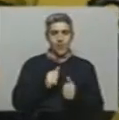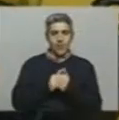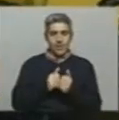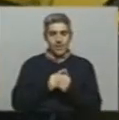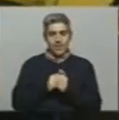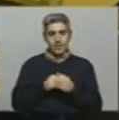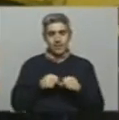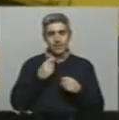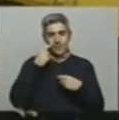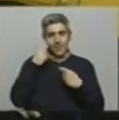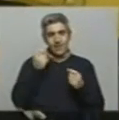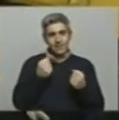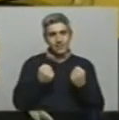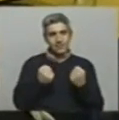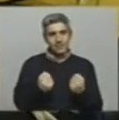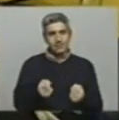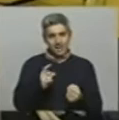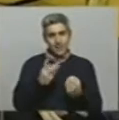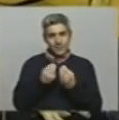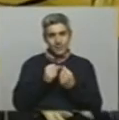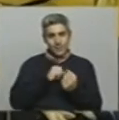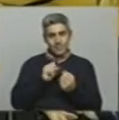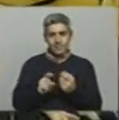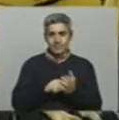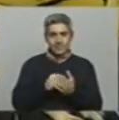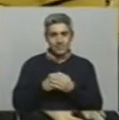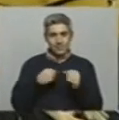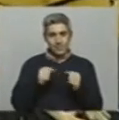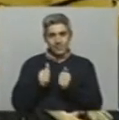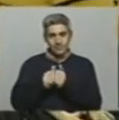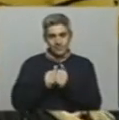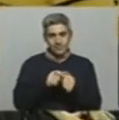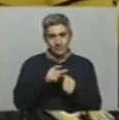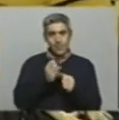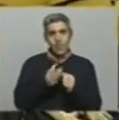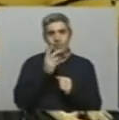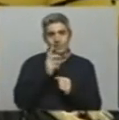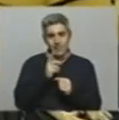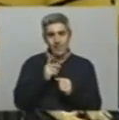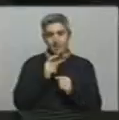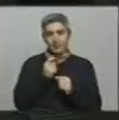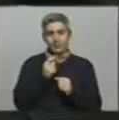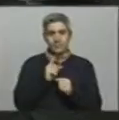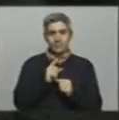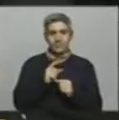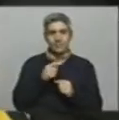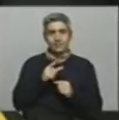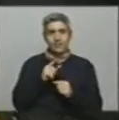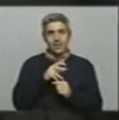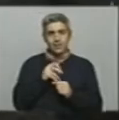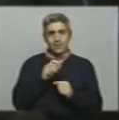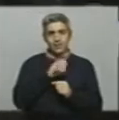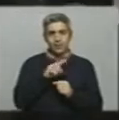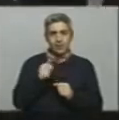companheira com o piloto de viagem. Vem sempre comigo. É um bocadinho a jurema é dada ao whisky, não é? É, um bocado. Já vi. Traz um emblema do João e